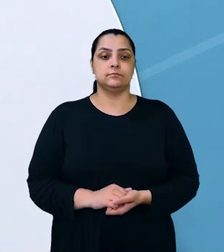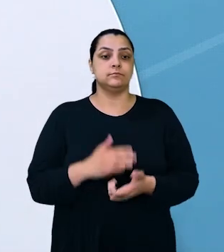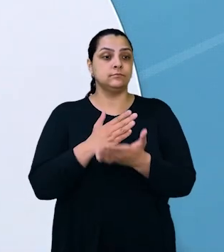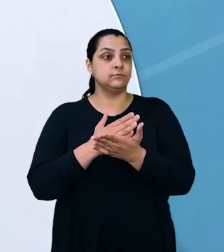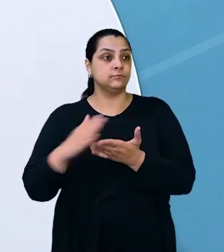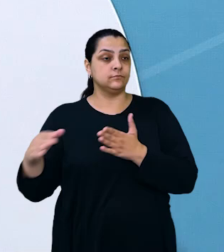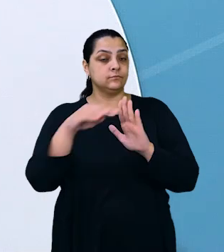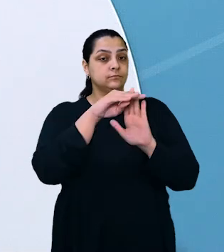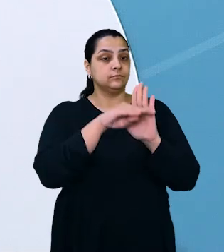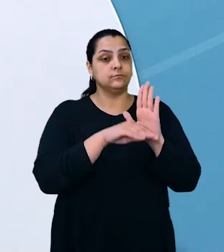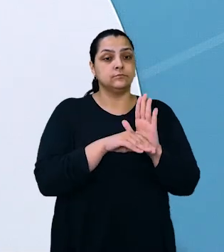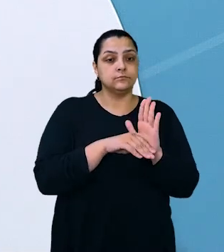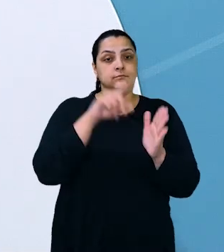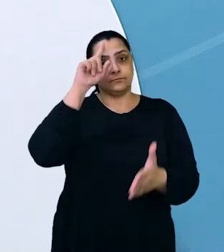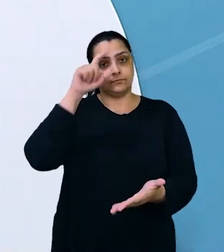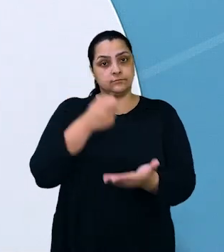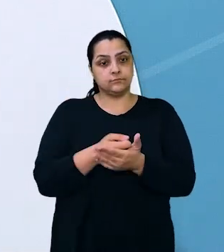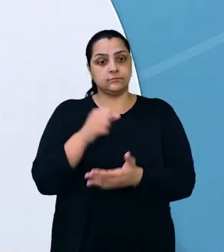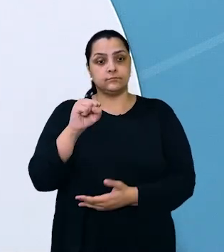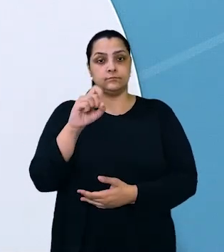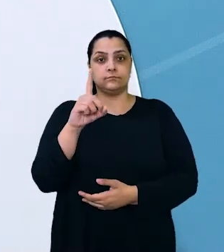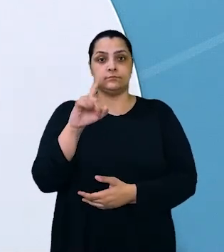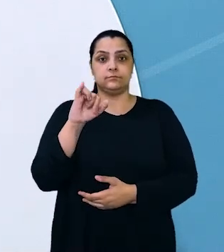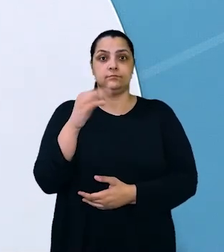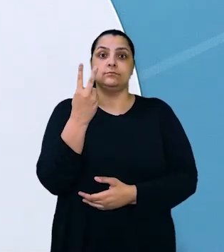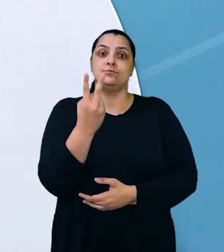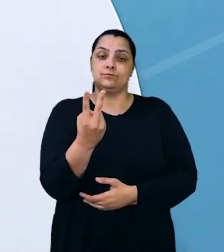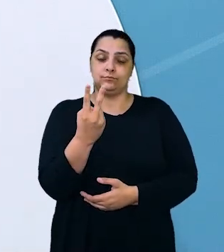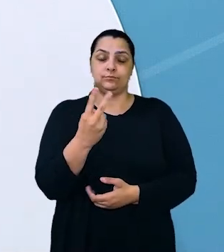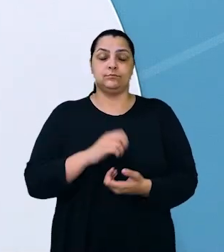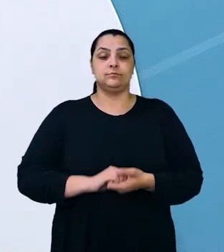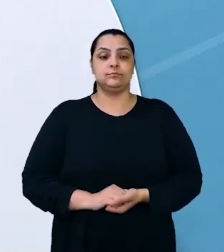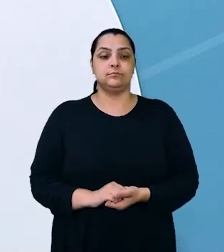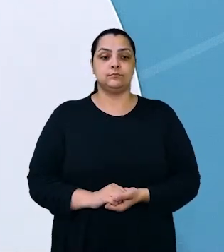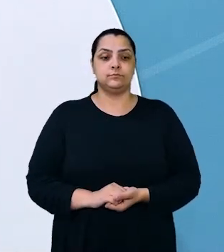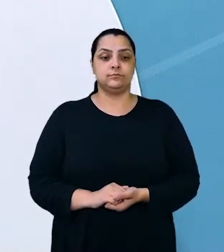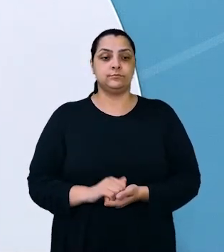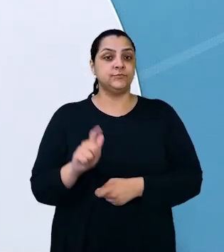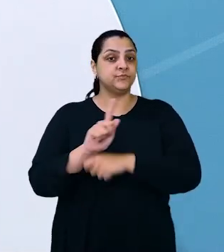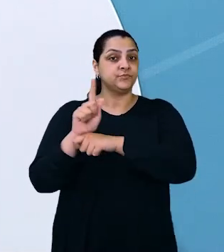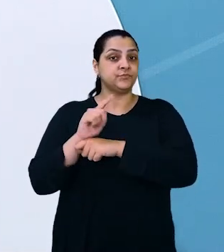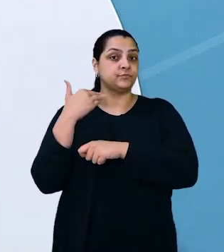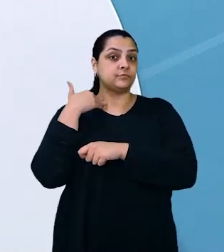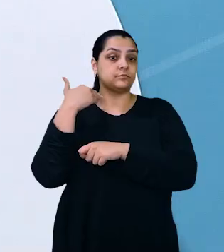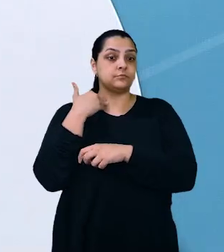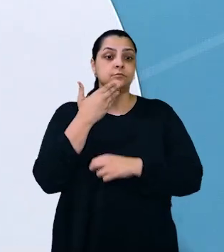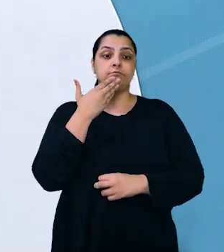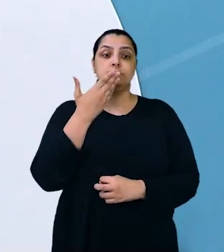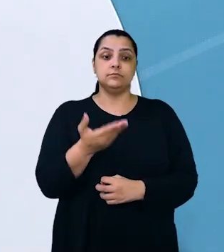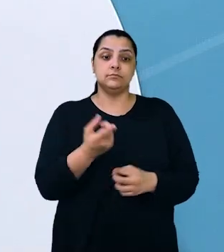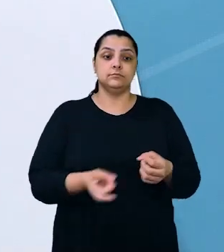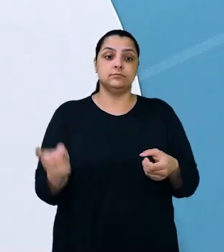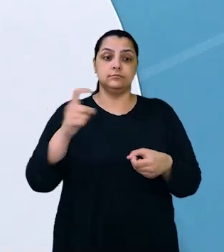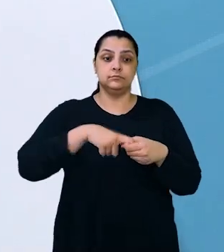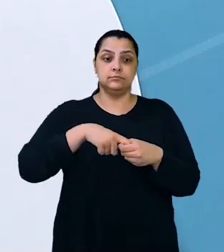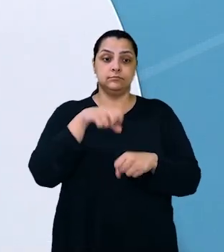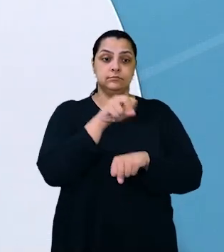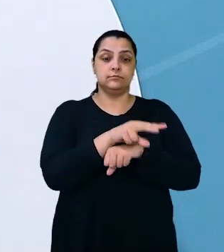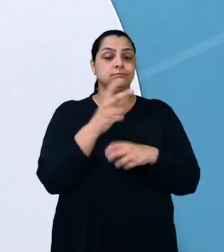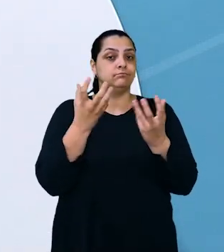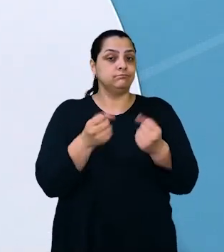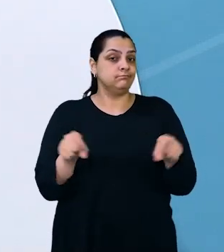Começamos o programa com decisão da seção 2 de dissídios individuais. Uma gerente de banco teve o pedido de reintegração ao